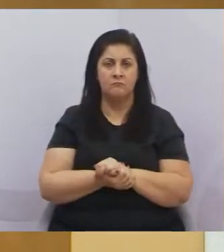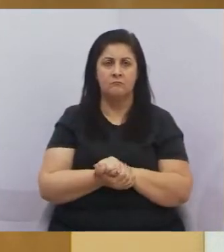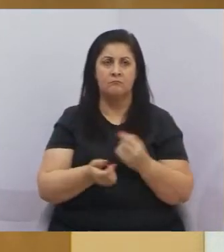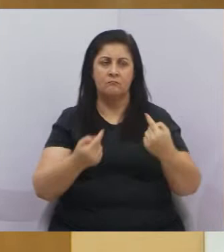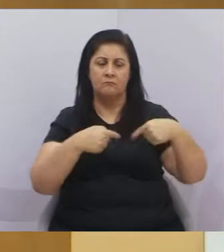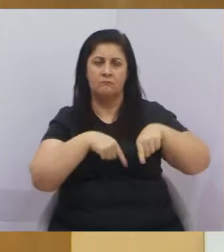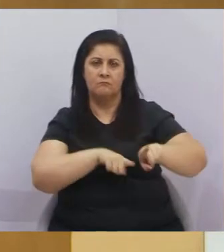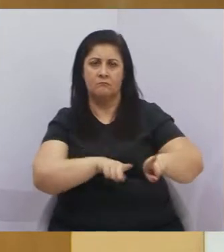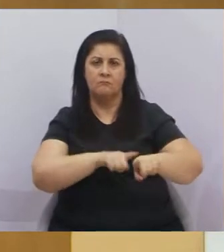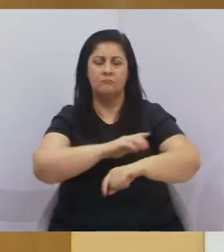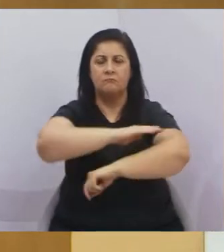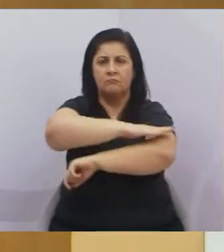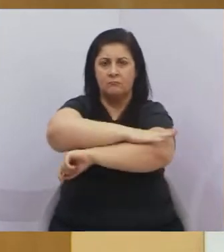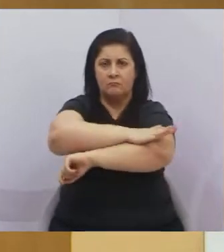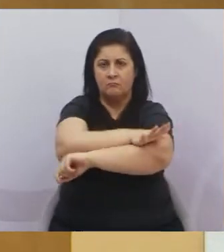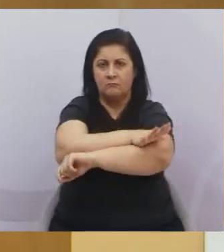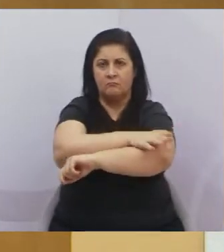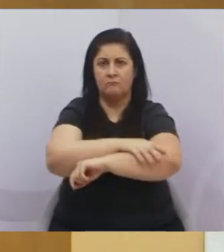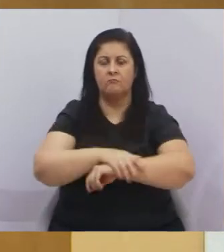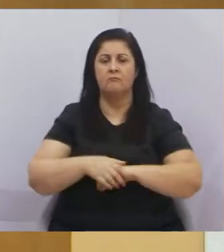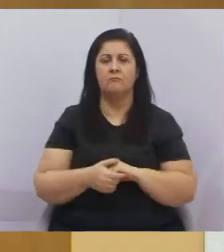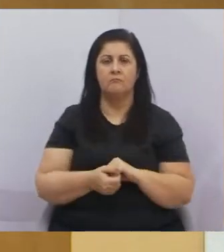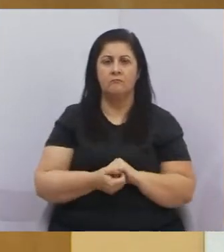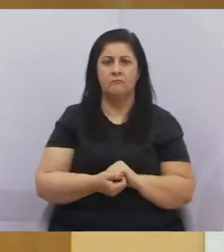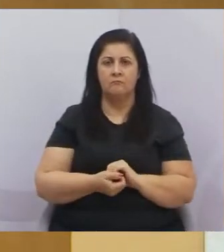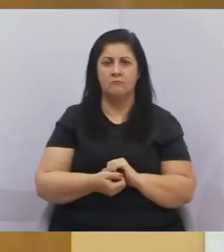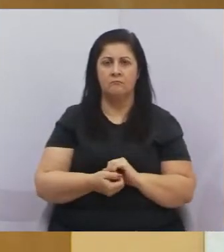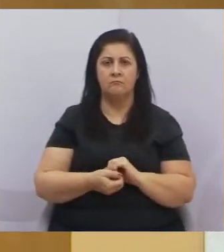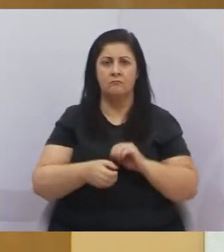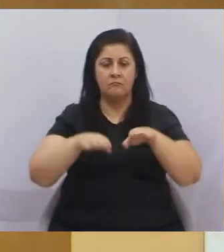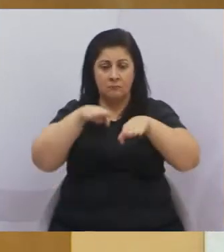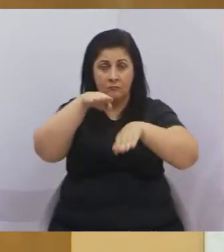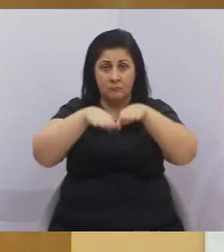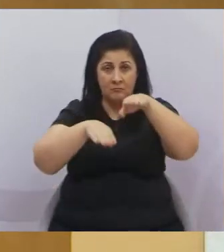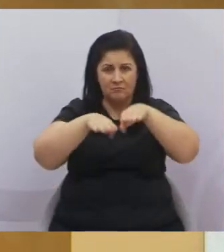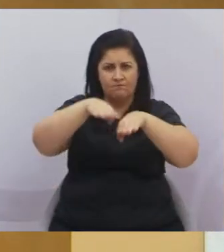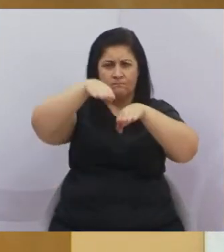discriminação étnico-racial, reduzir as